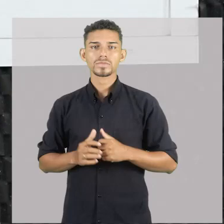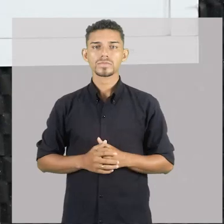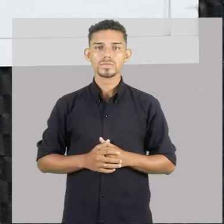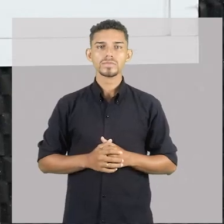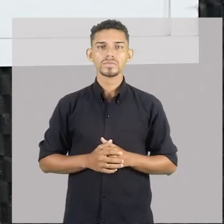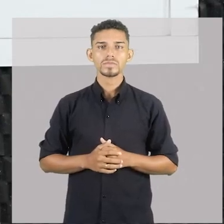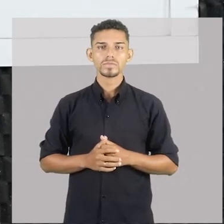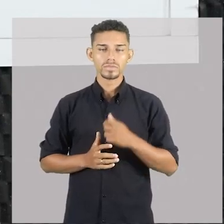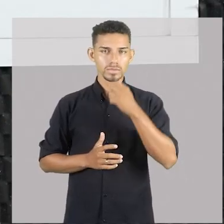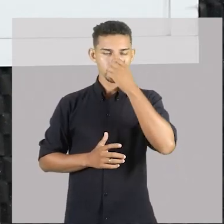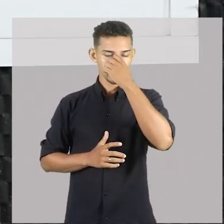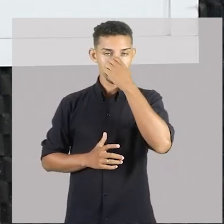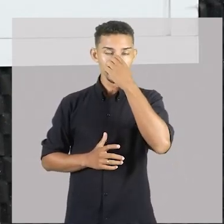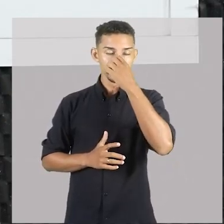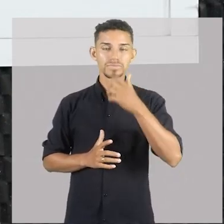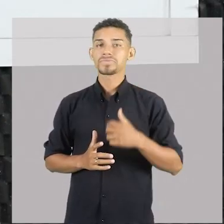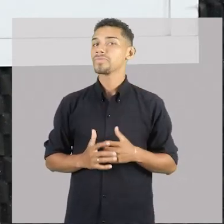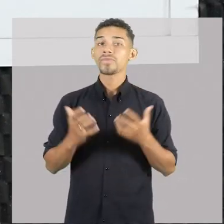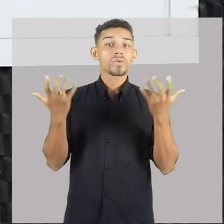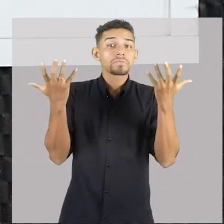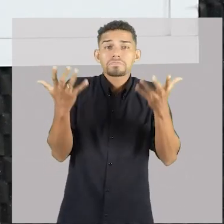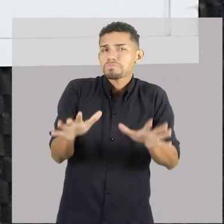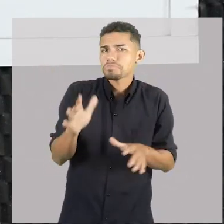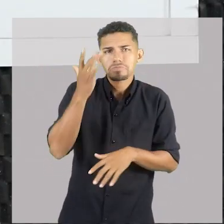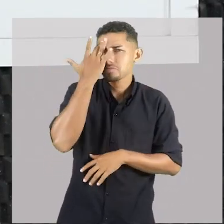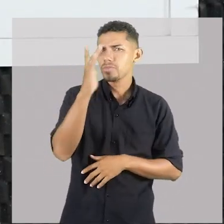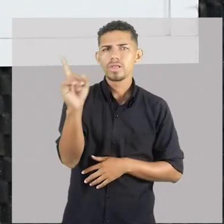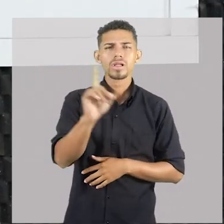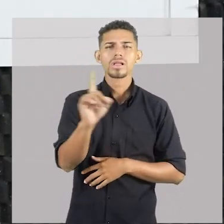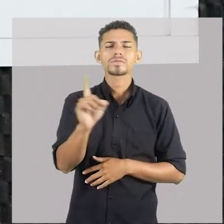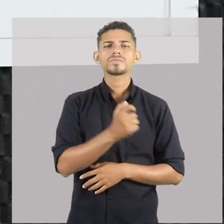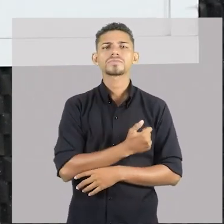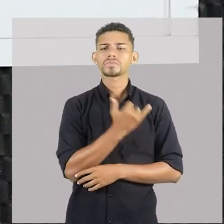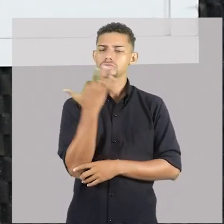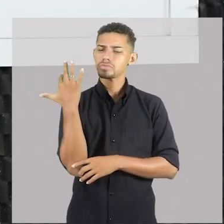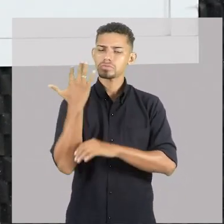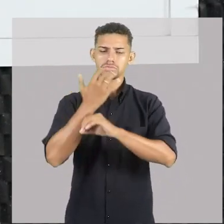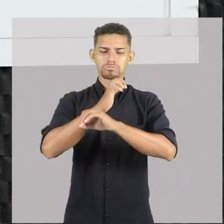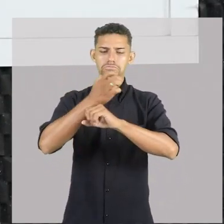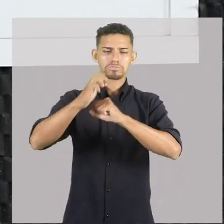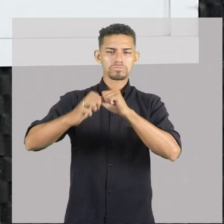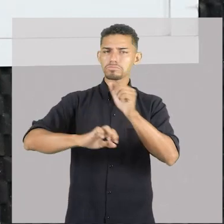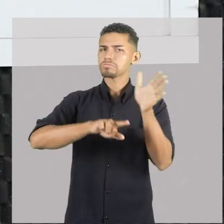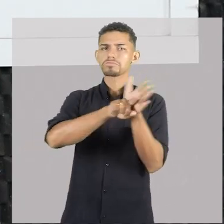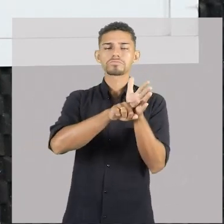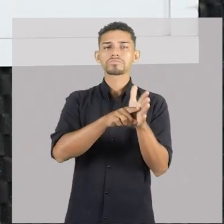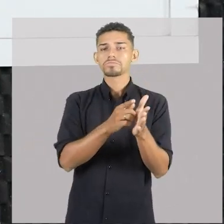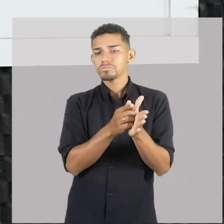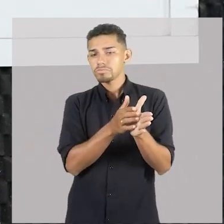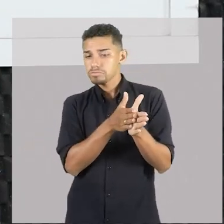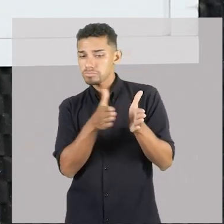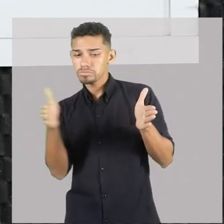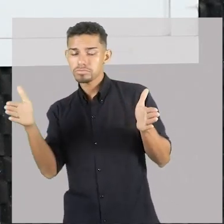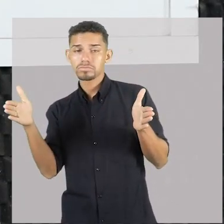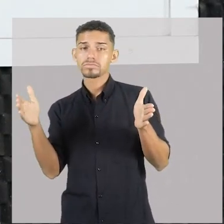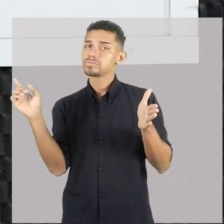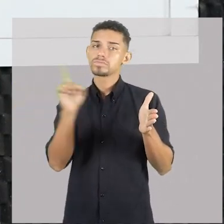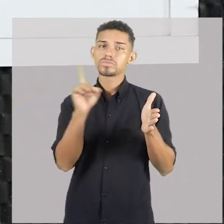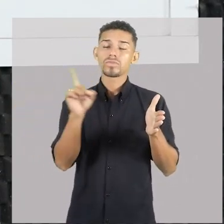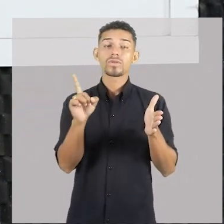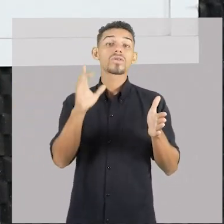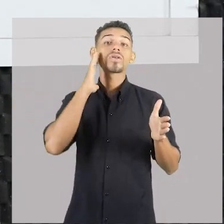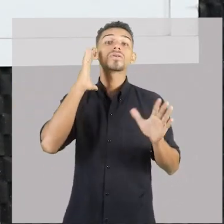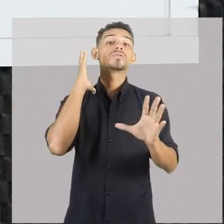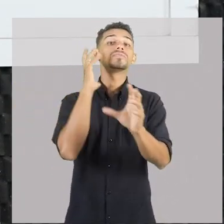e senhoritas e senhoras, eu não quero saber quantos elétrons vão passar, não. Eu quero saber a carga total